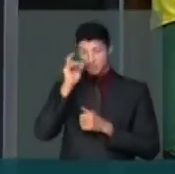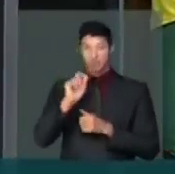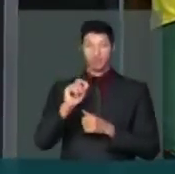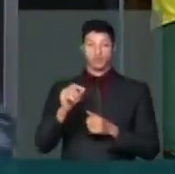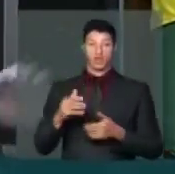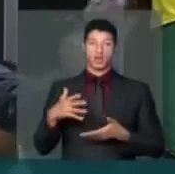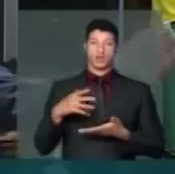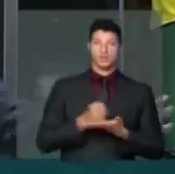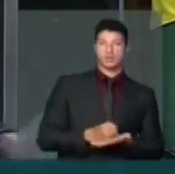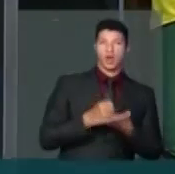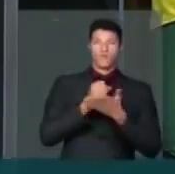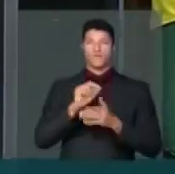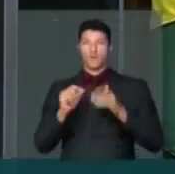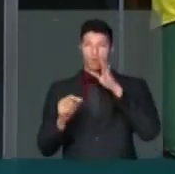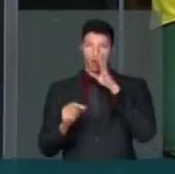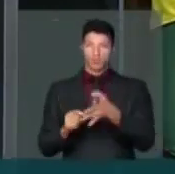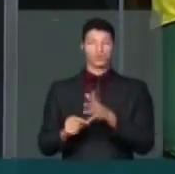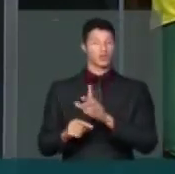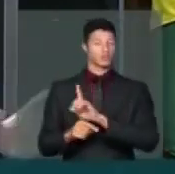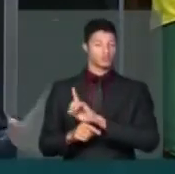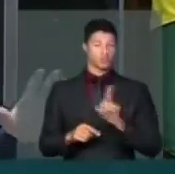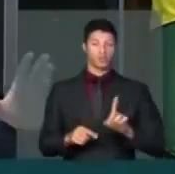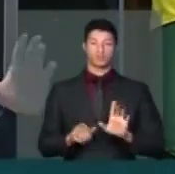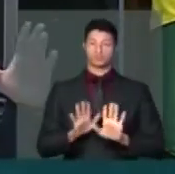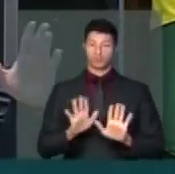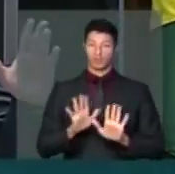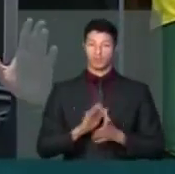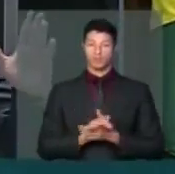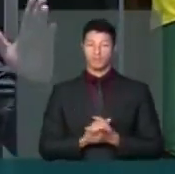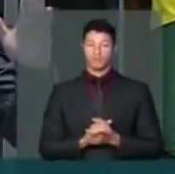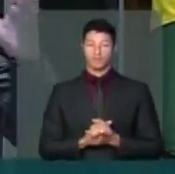está salvo dessa ou acusado naquela expressão